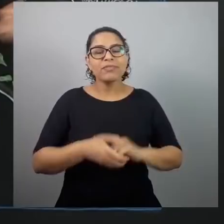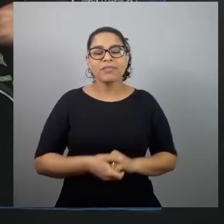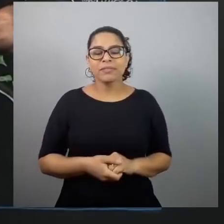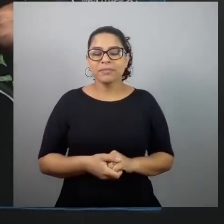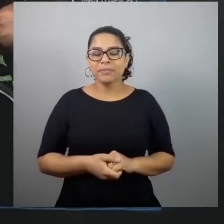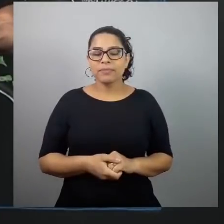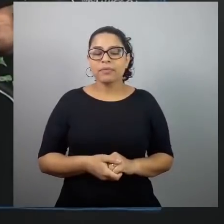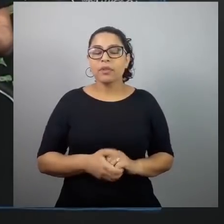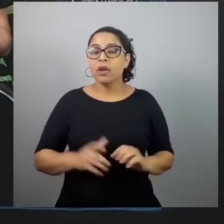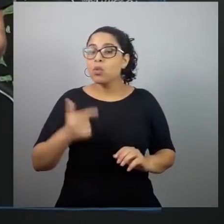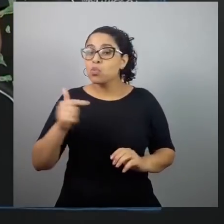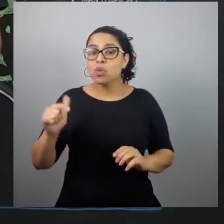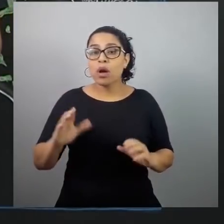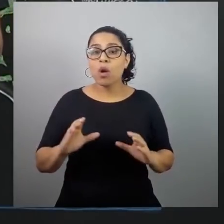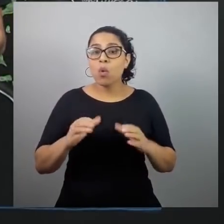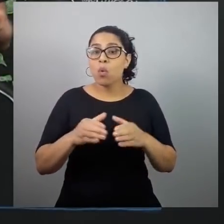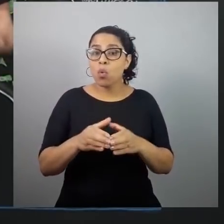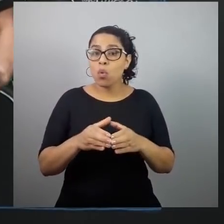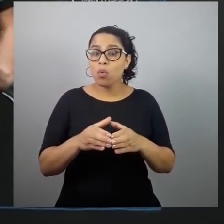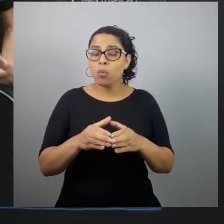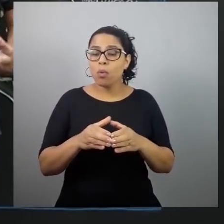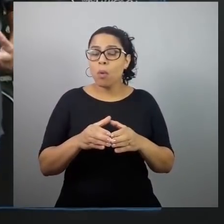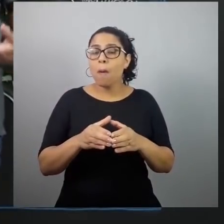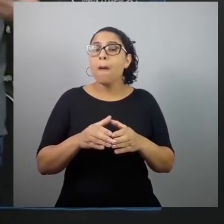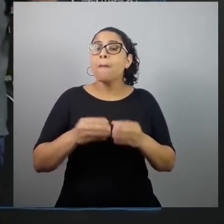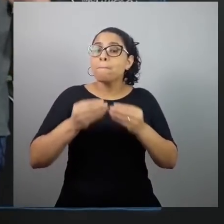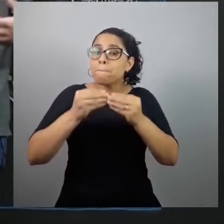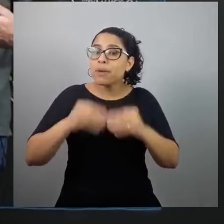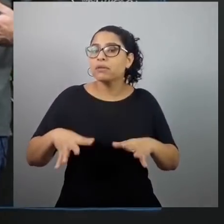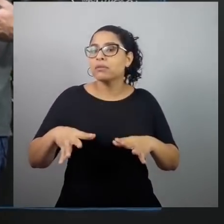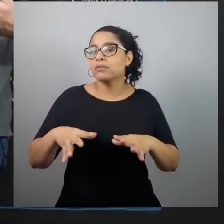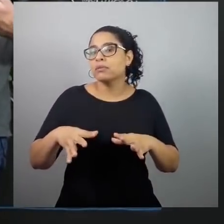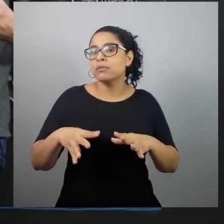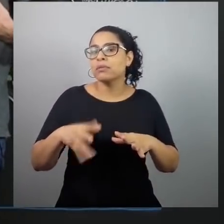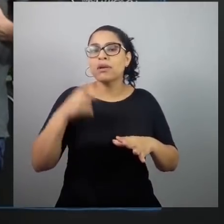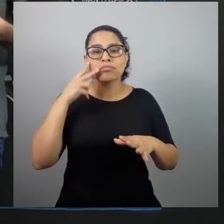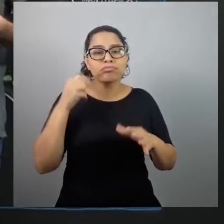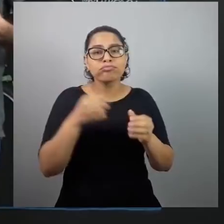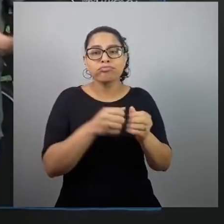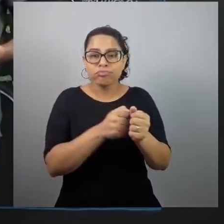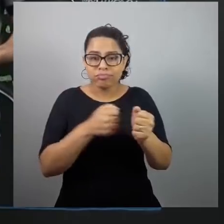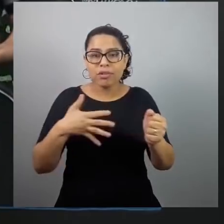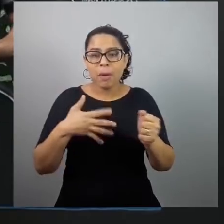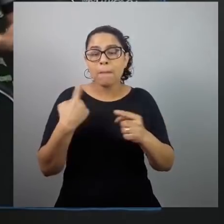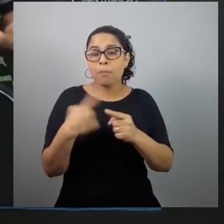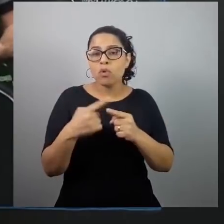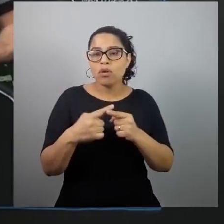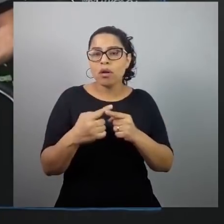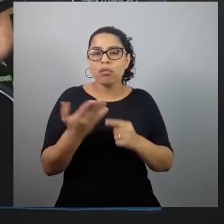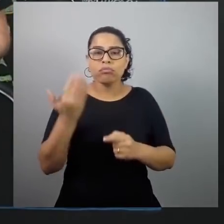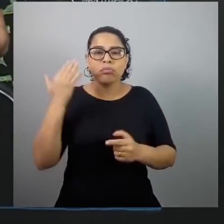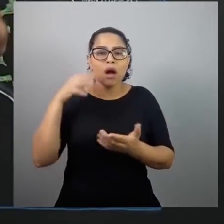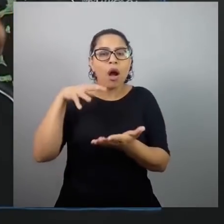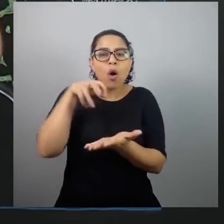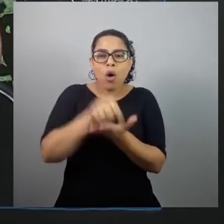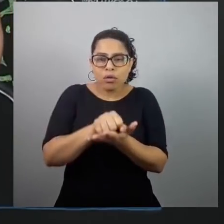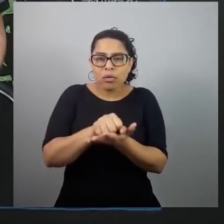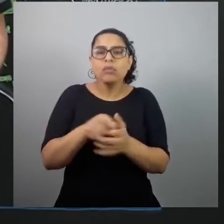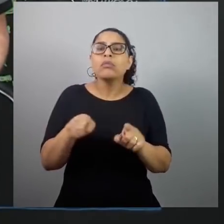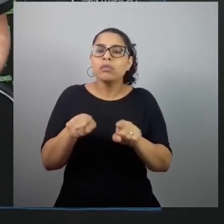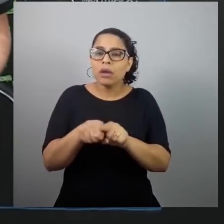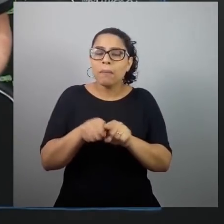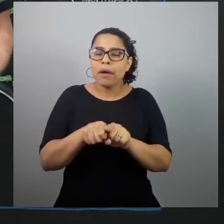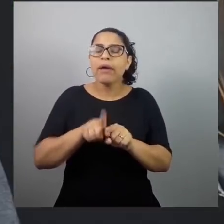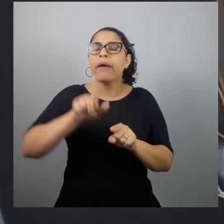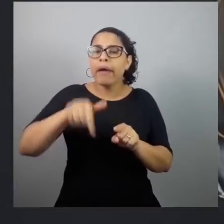não tenha grupos étnicos prejudicados, né? Tem que lembrar que a colonização já foi um processo